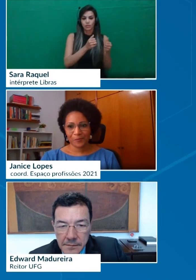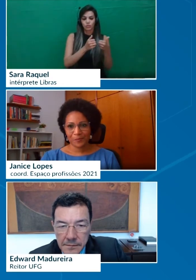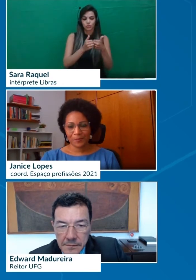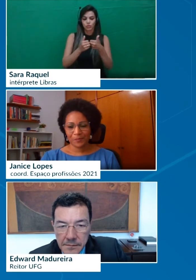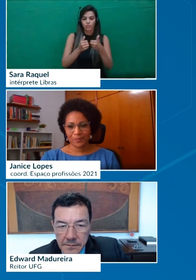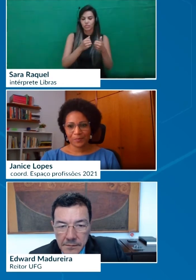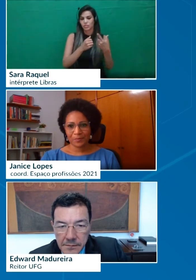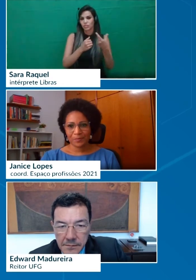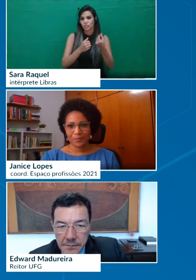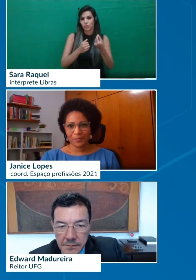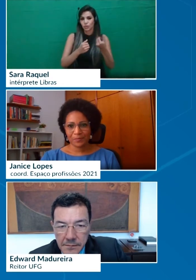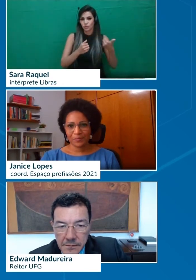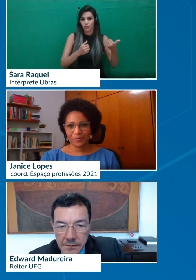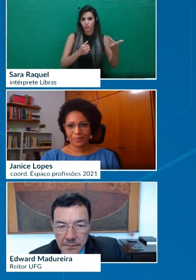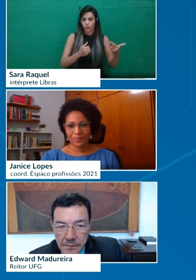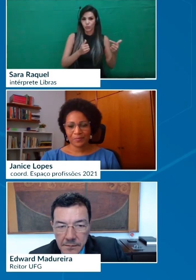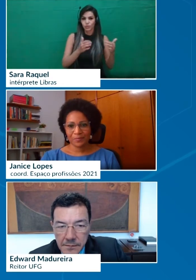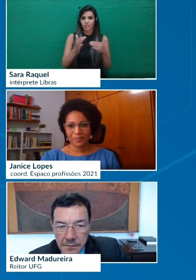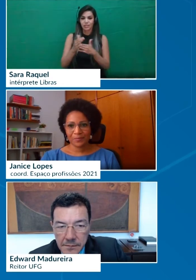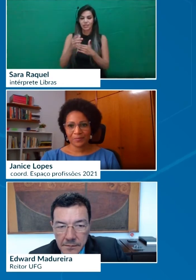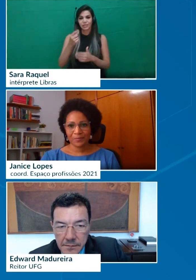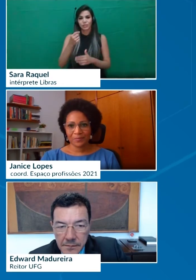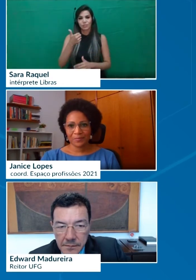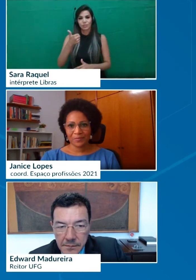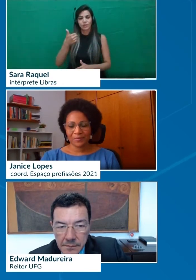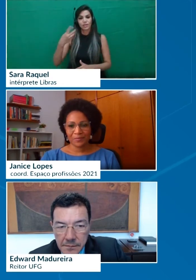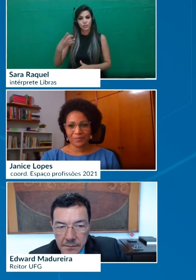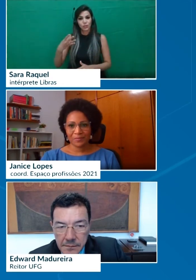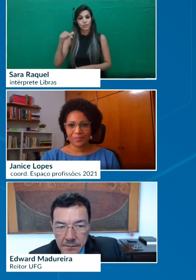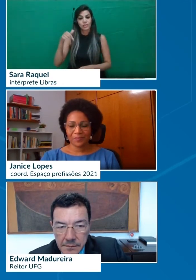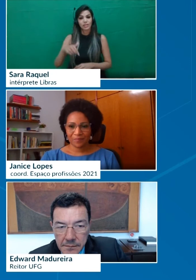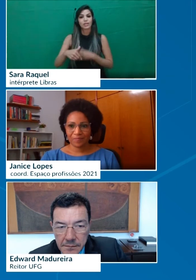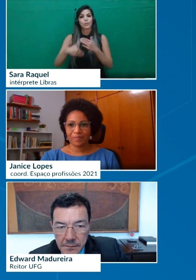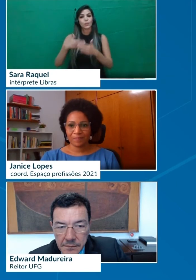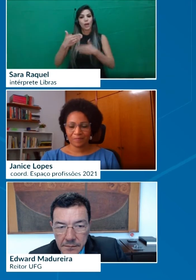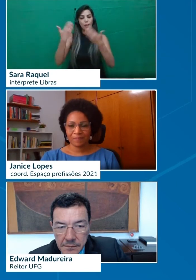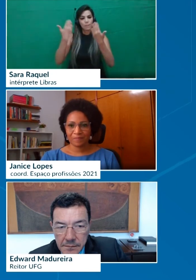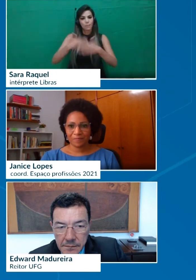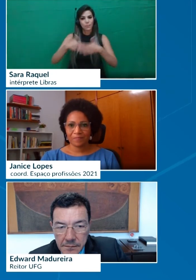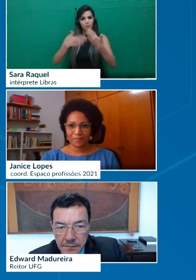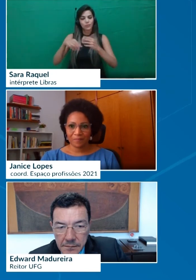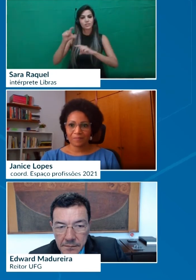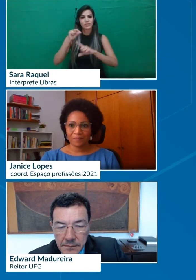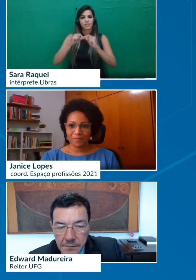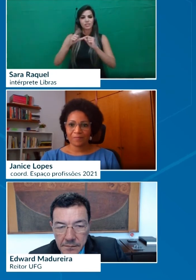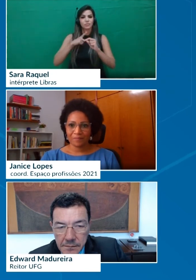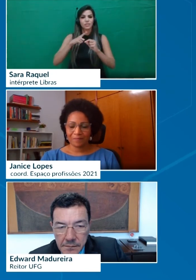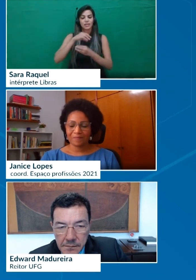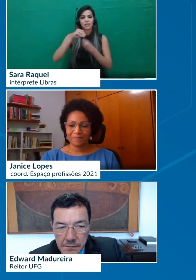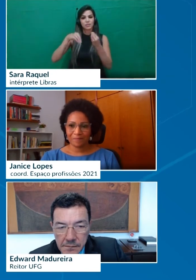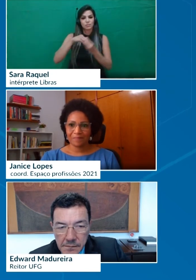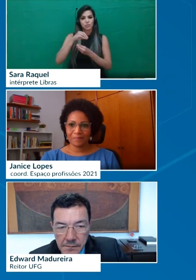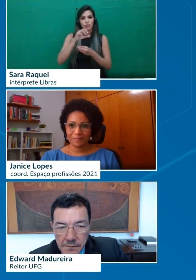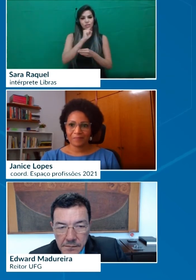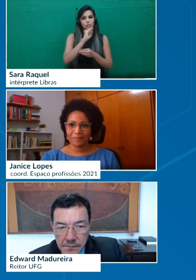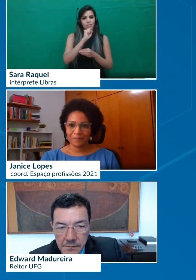processos seletivos na UFG eram realizados de forma mista, divididos entre o SISU e o